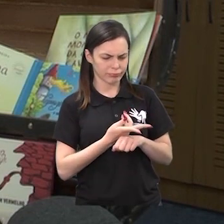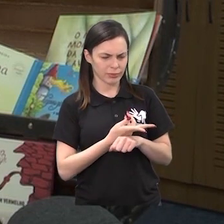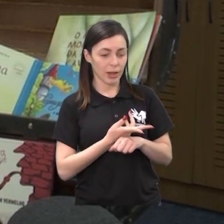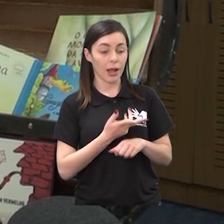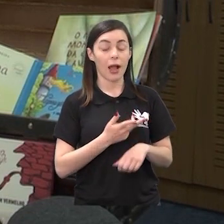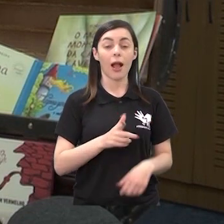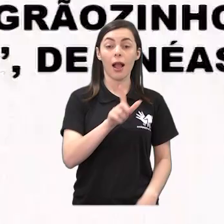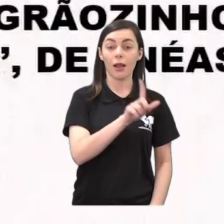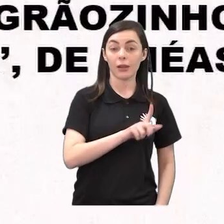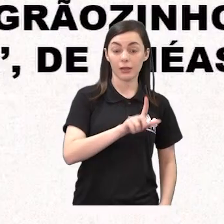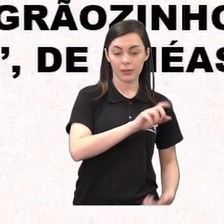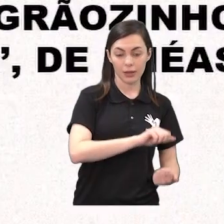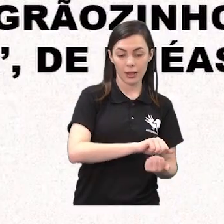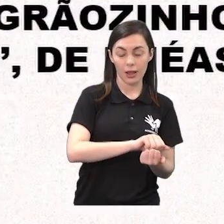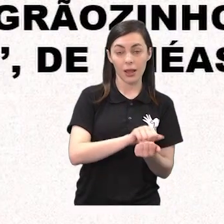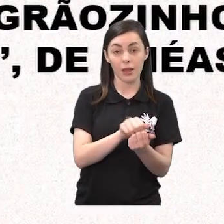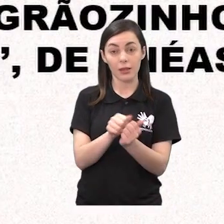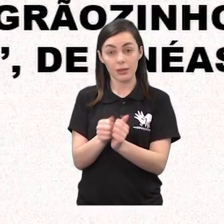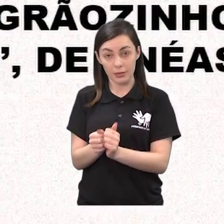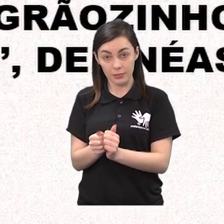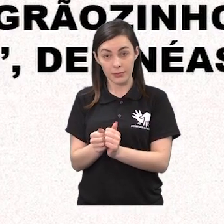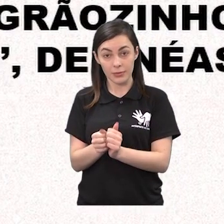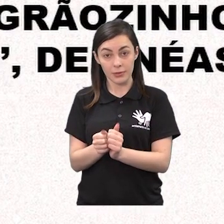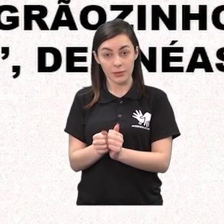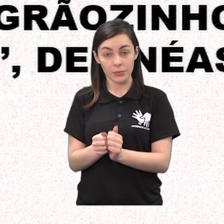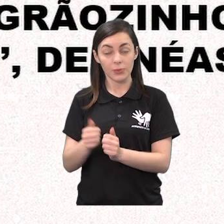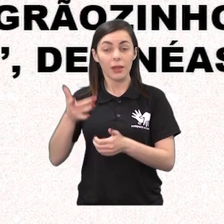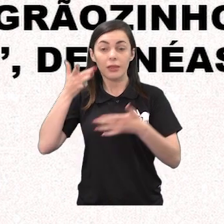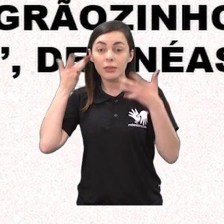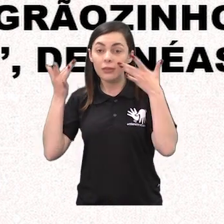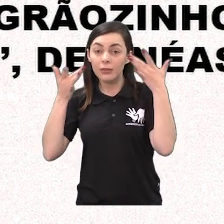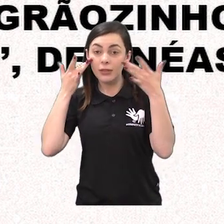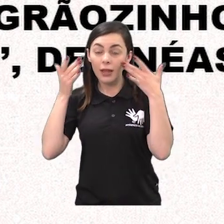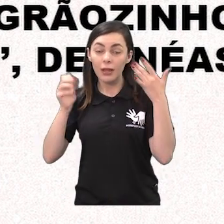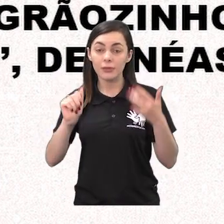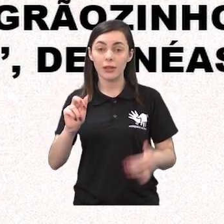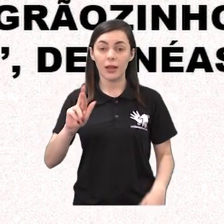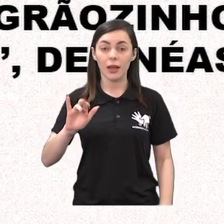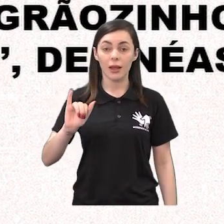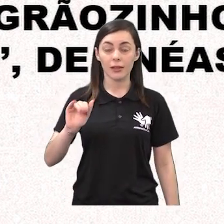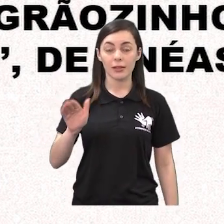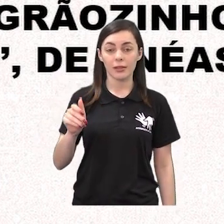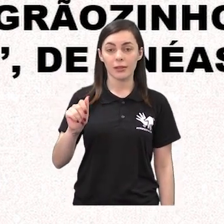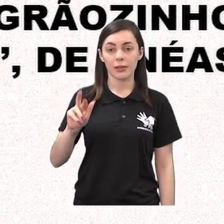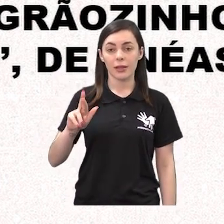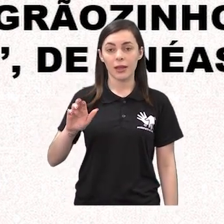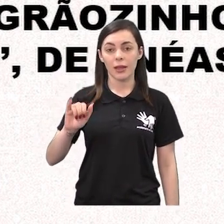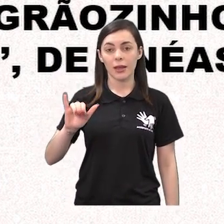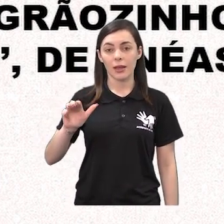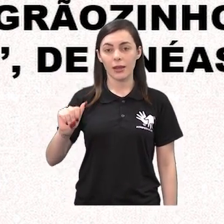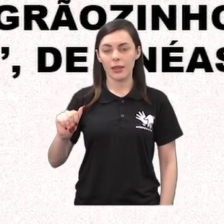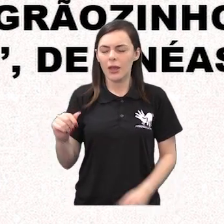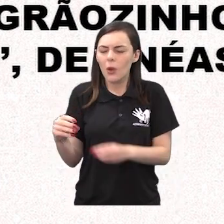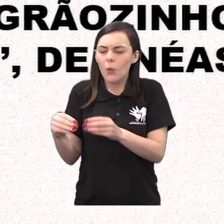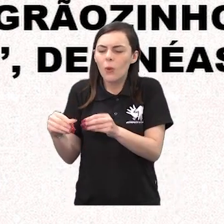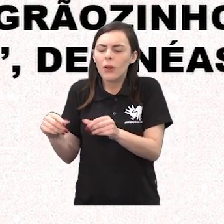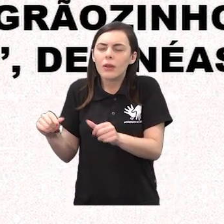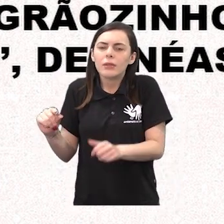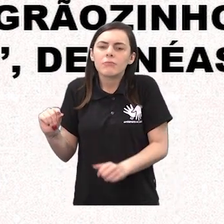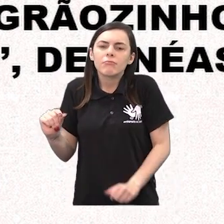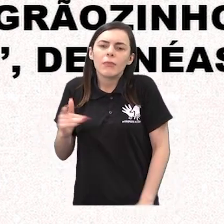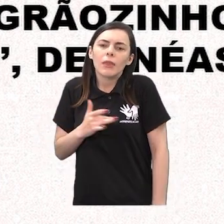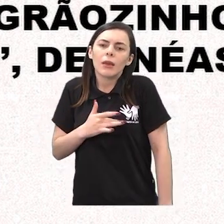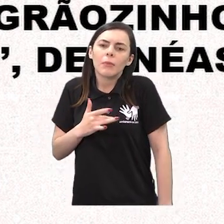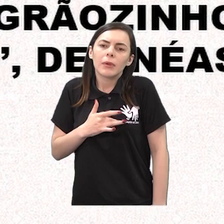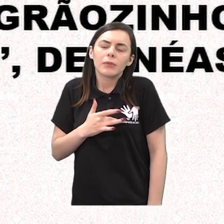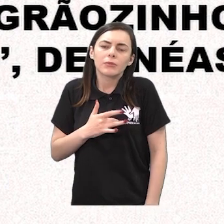minuto. A adaptação literária de Rosi Greca, da peça teatral Ari Areia, Um Grãozinho Apaixonado, de Enéas